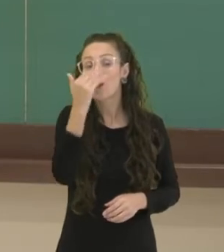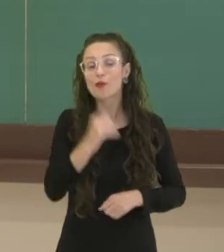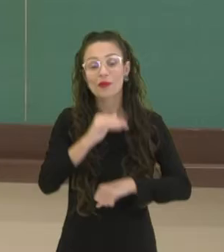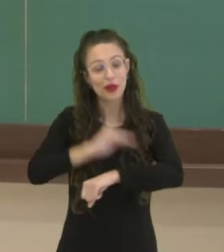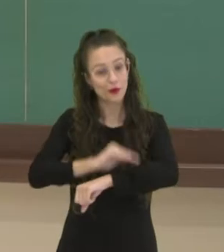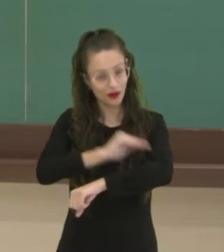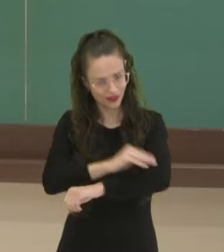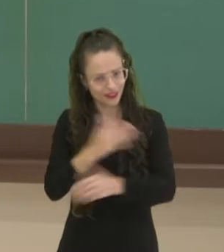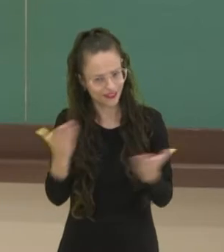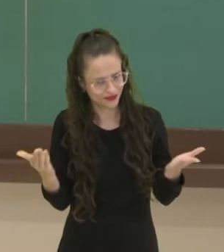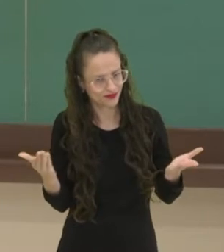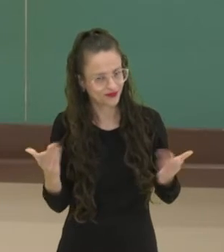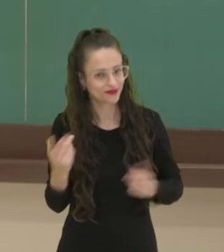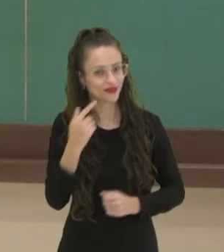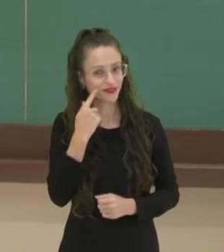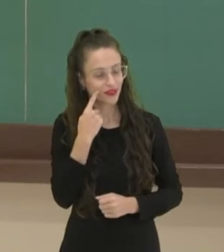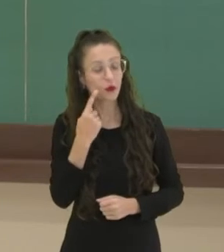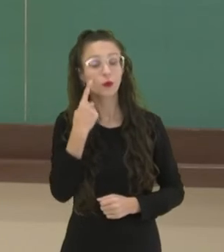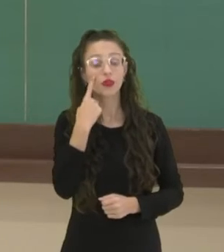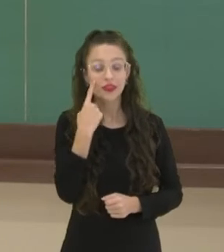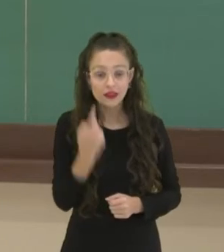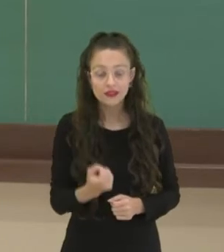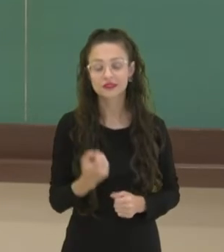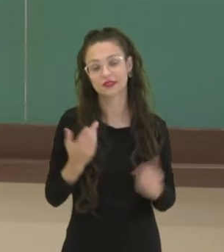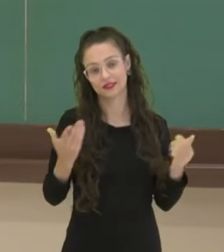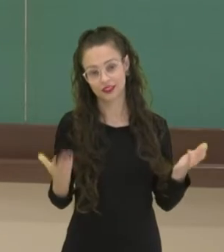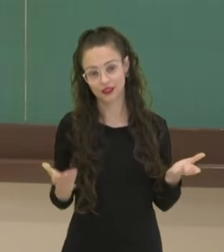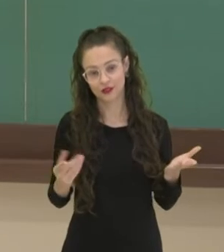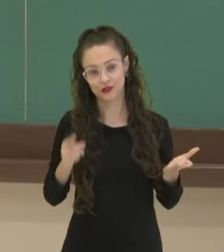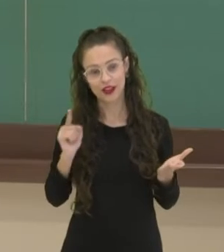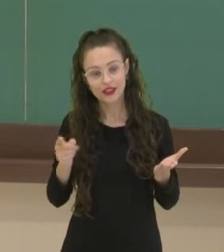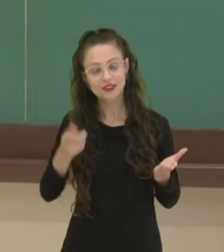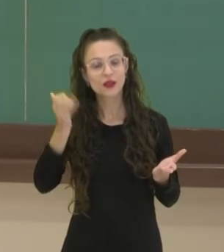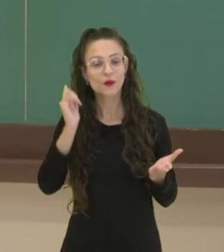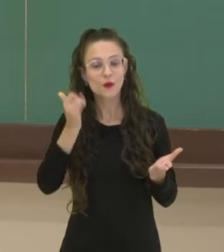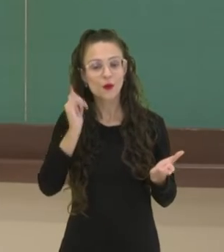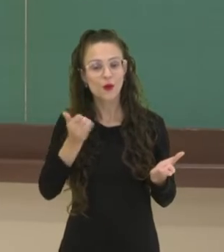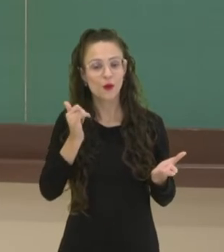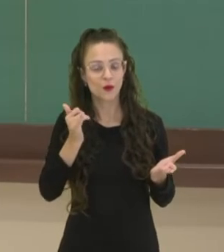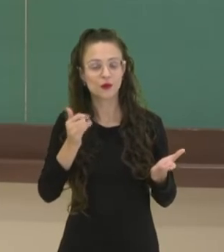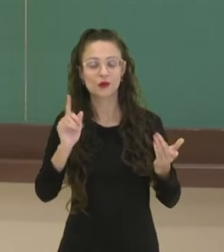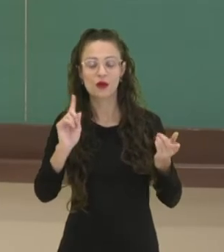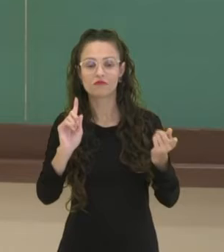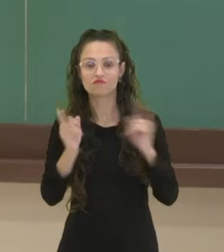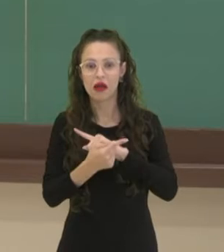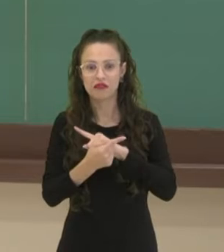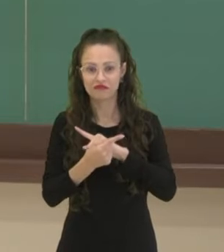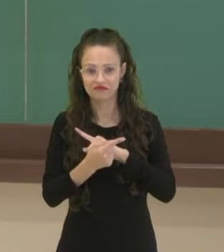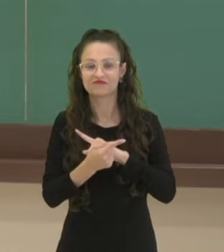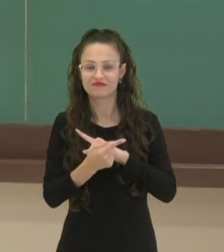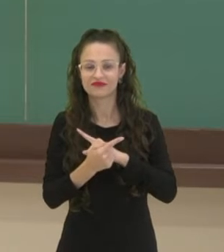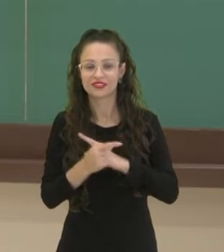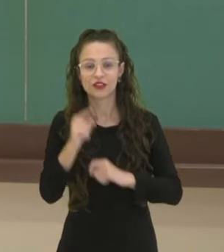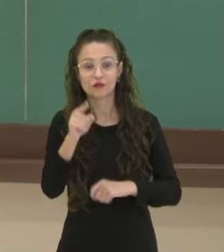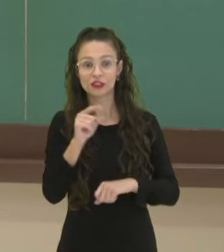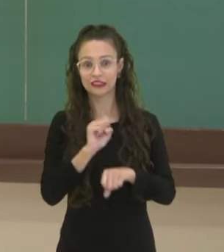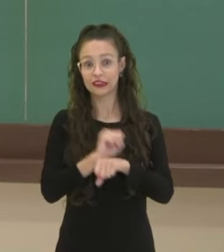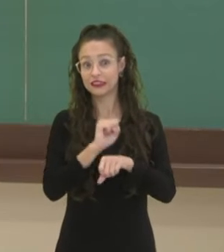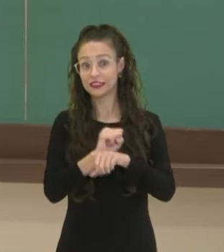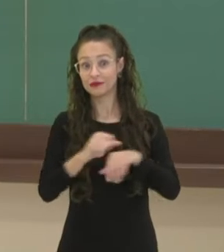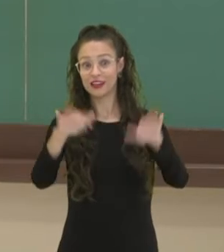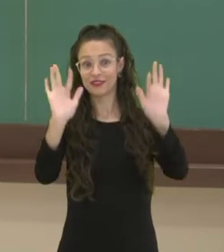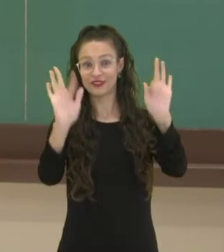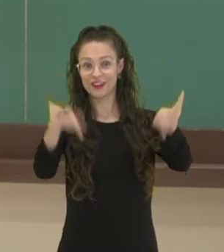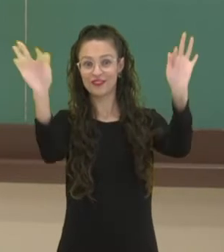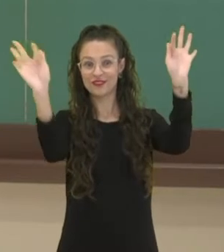Vamos combinar. Então, olha que interessante esse conto de fadas às avessas, né? Você espera um final